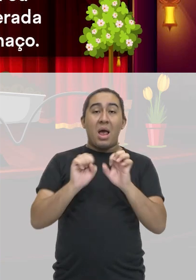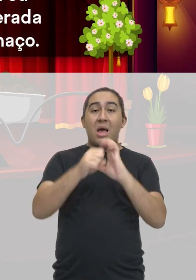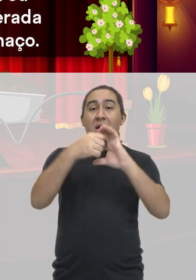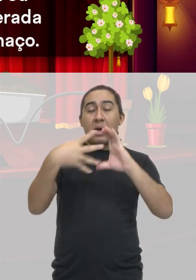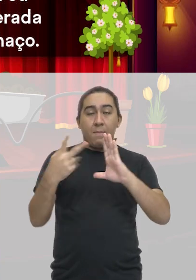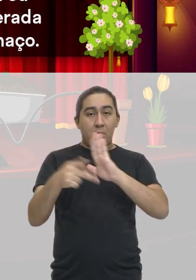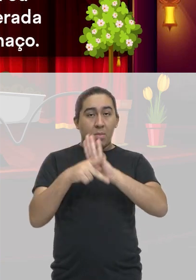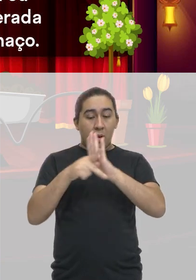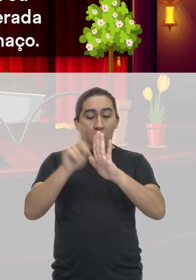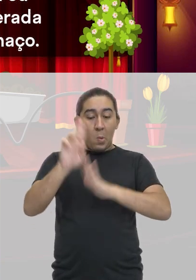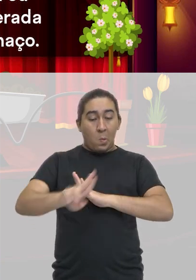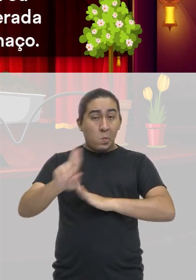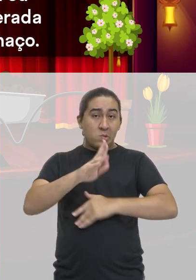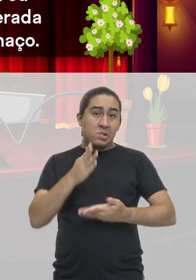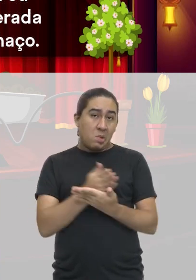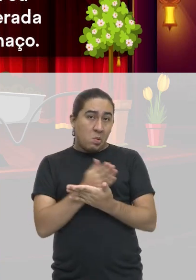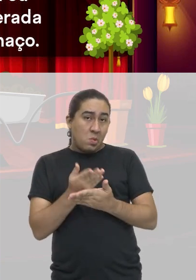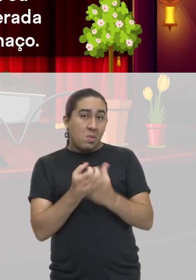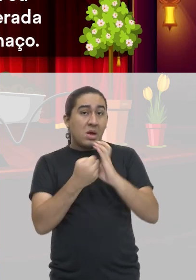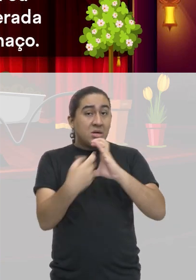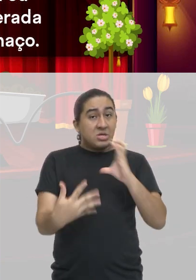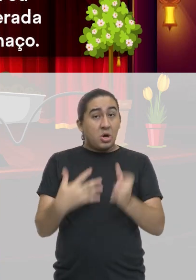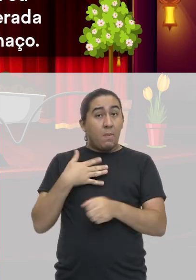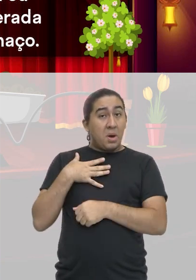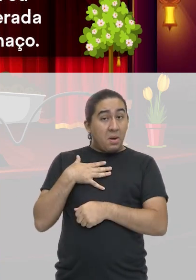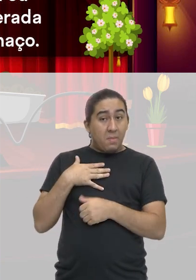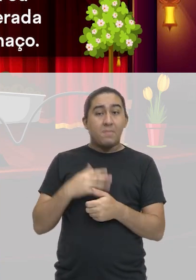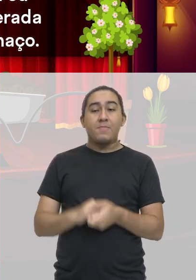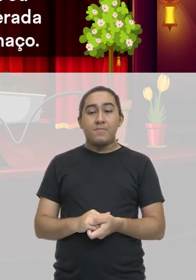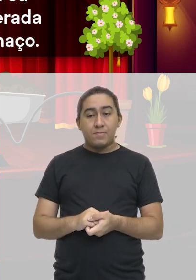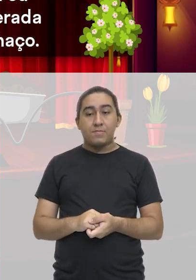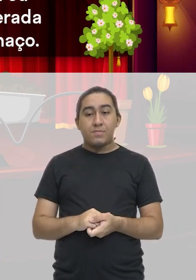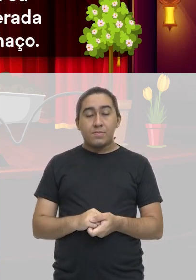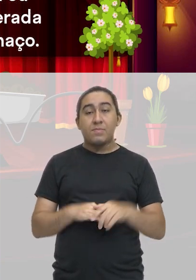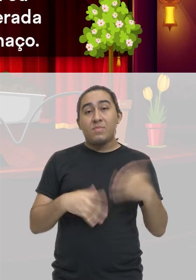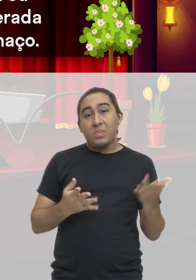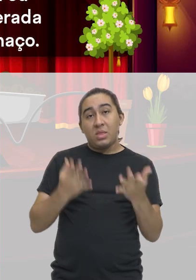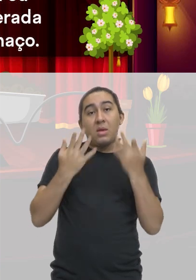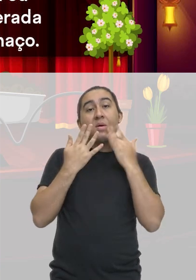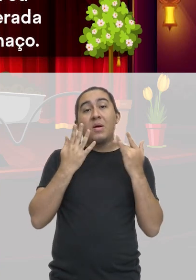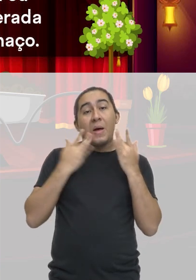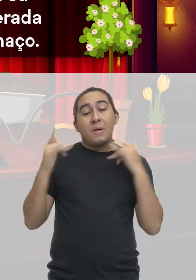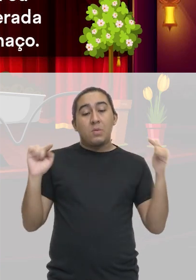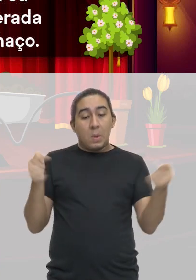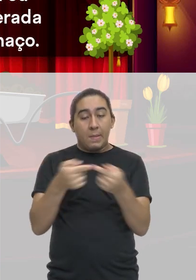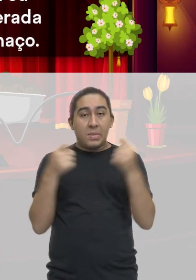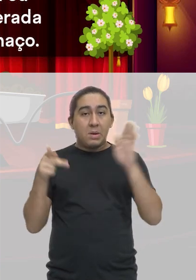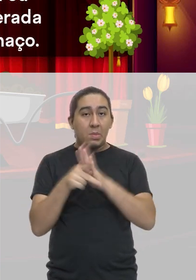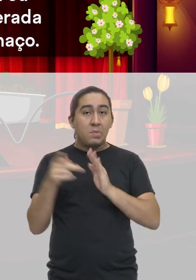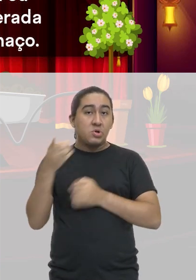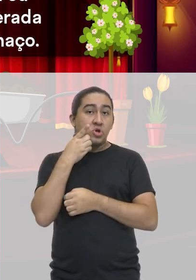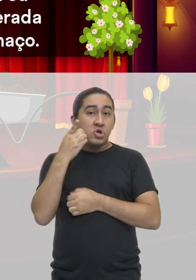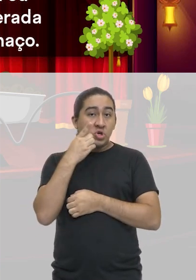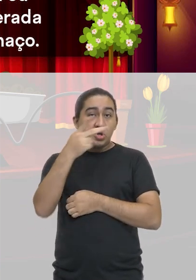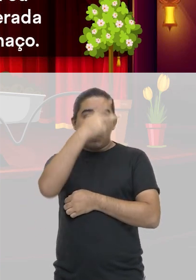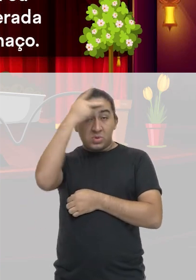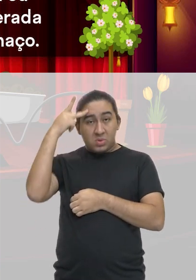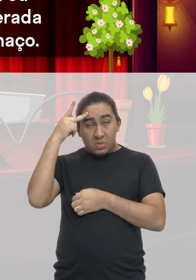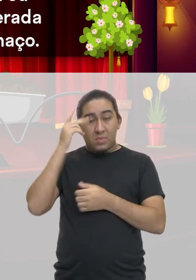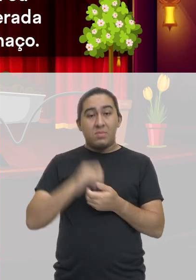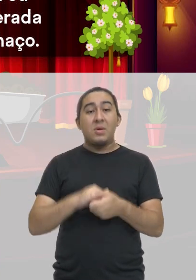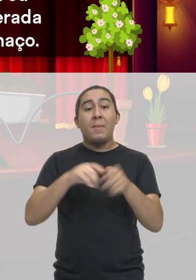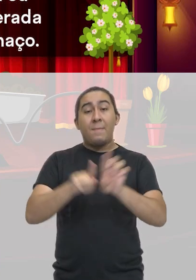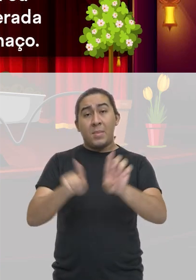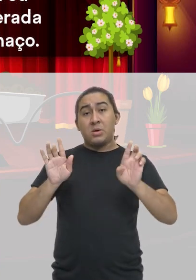caracterizando. Eu tenho um estilo também de me vestir. Então, o teatro ele faz parte do cotidiano também das pessoas.